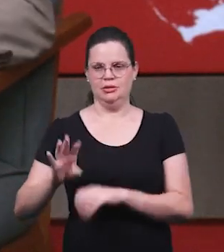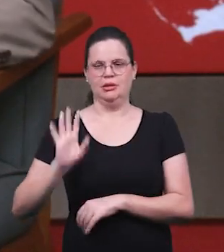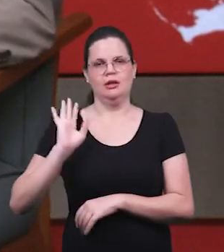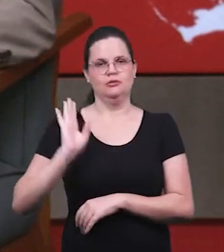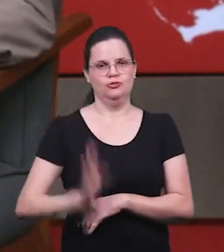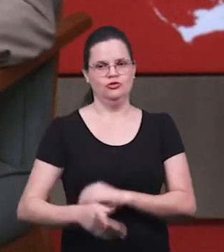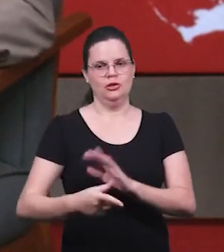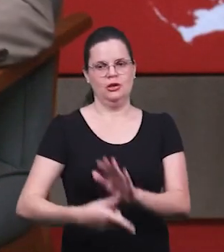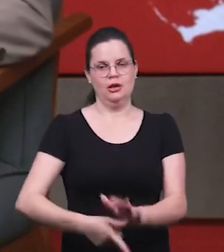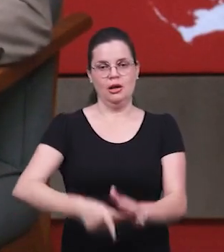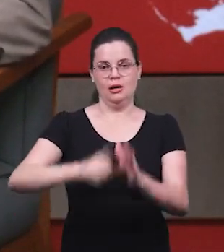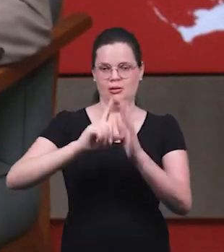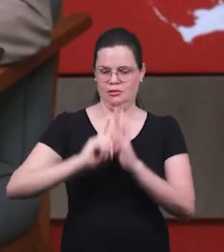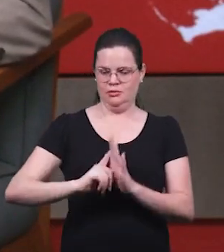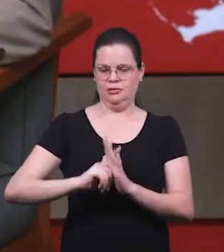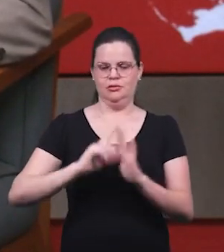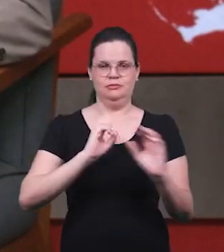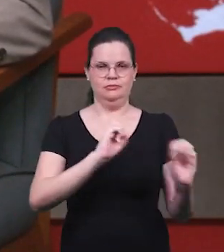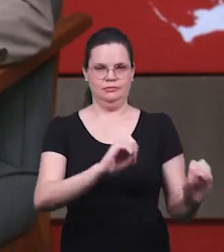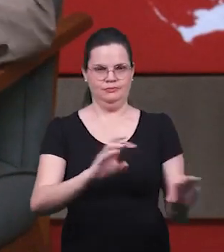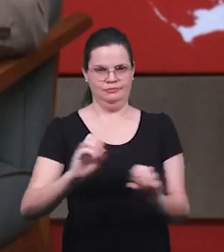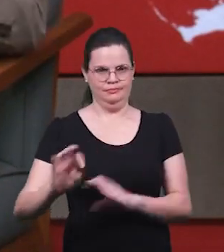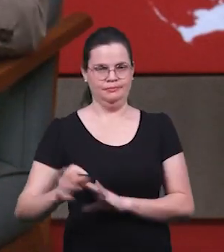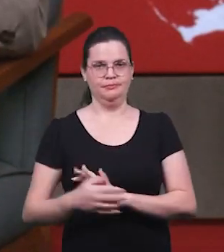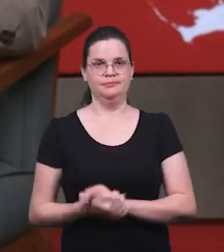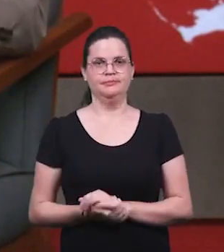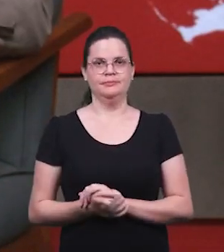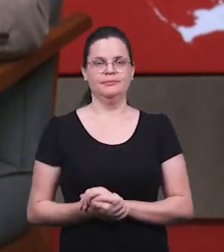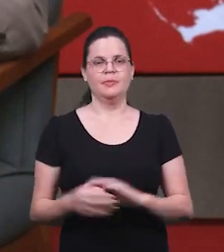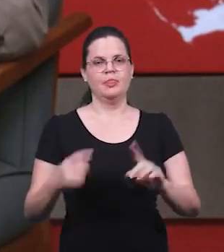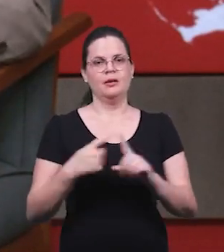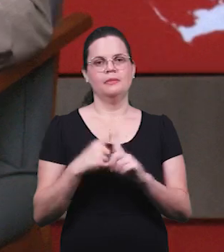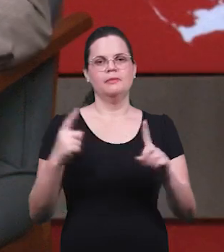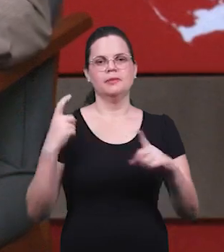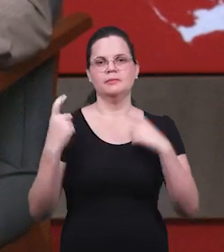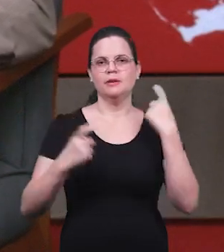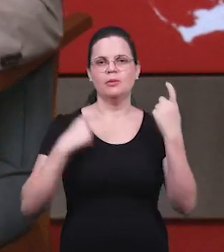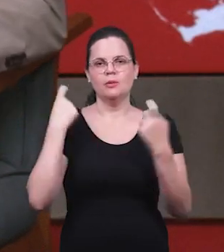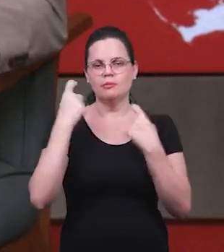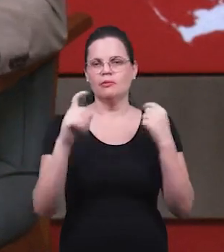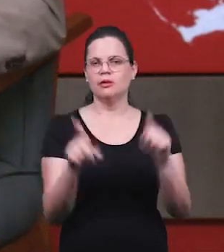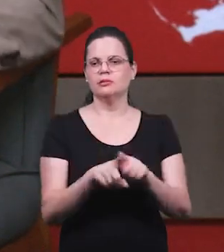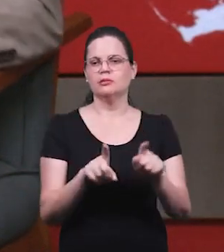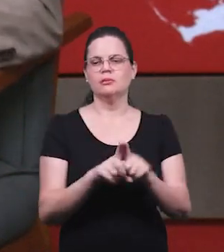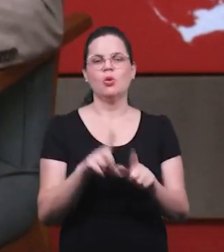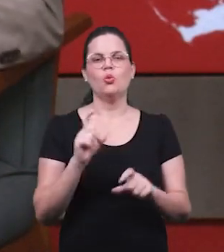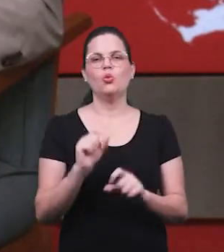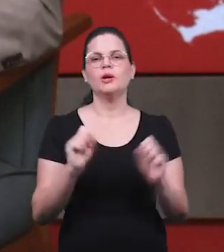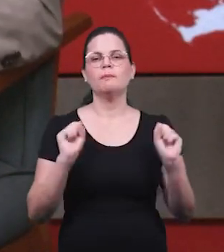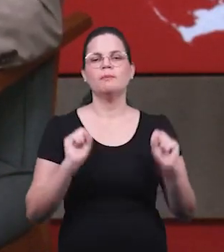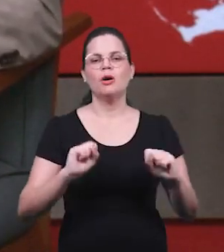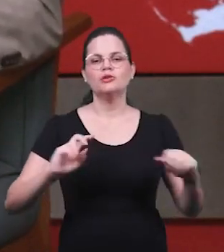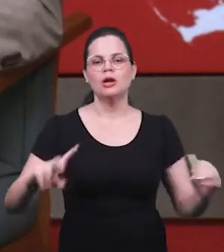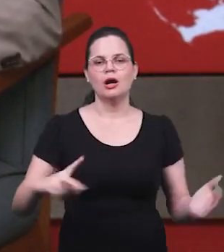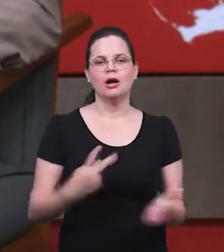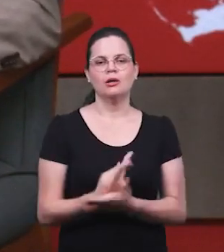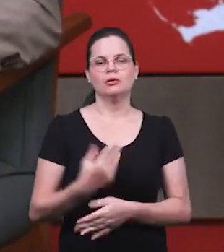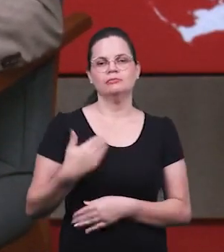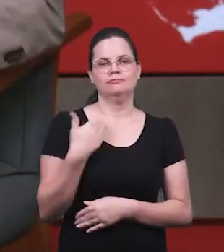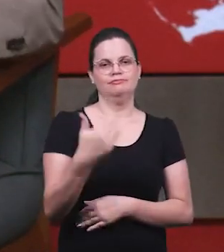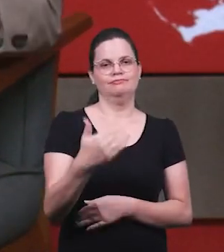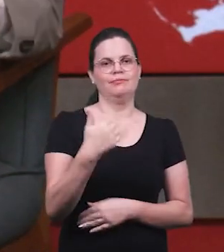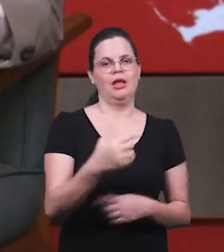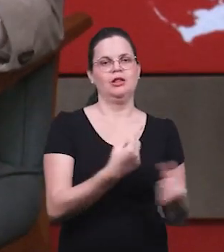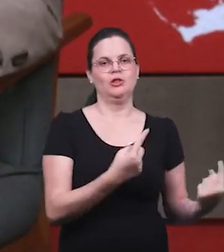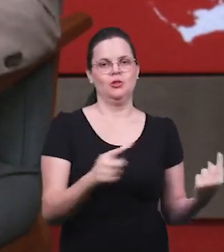fortalecido no meio da igreja, mas a preocupação com aquilo que poderia acontecer,